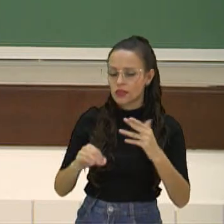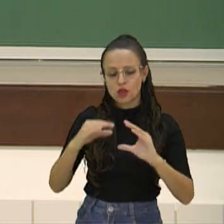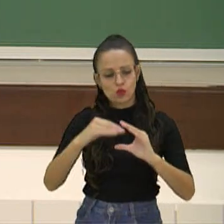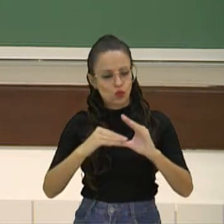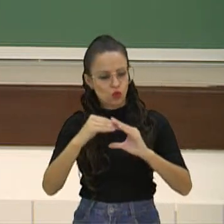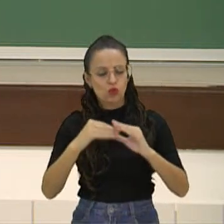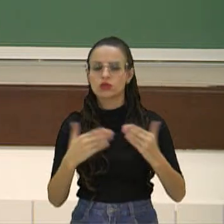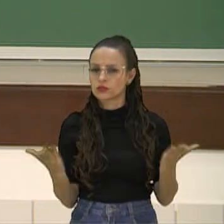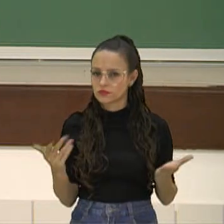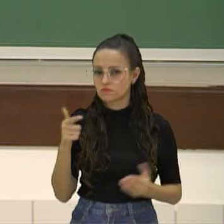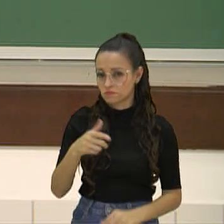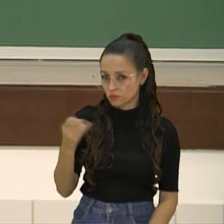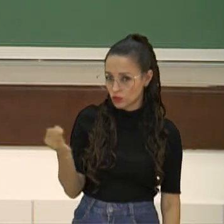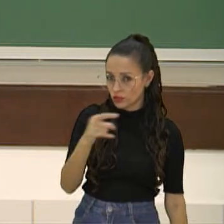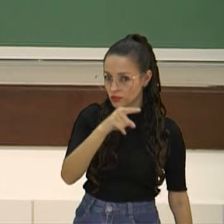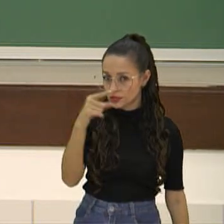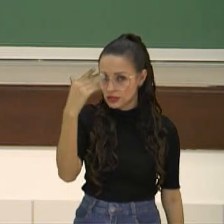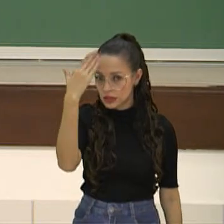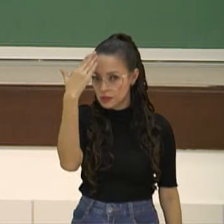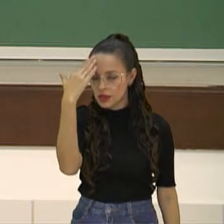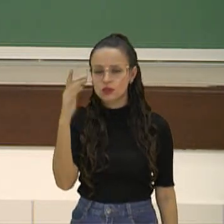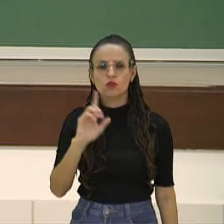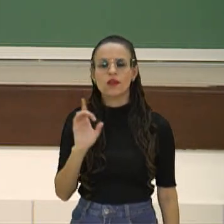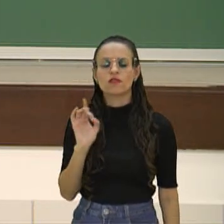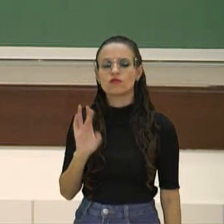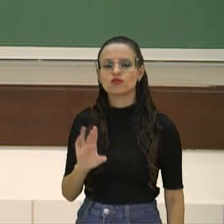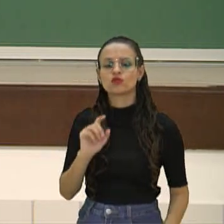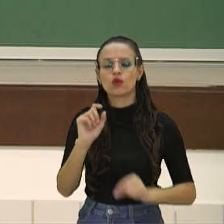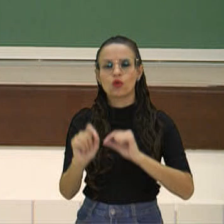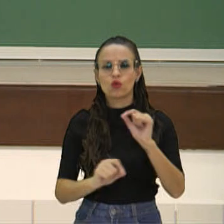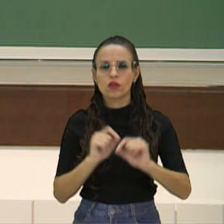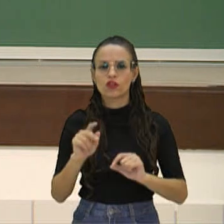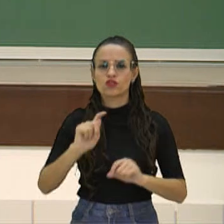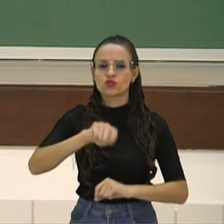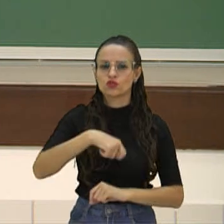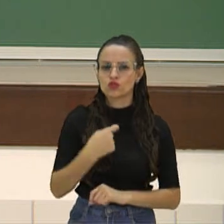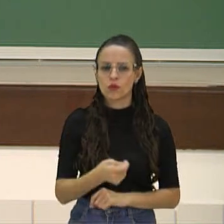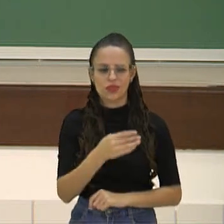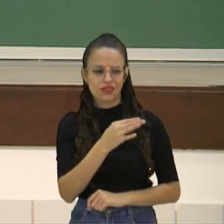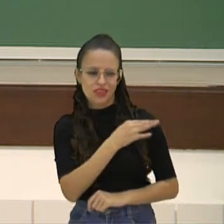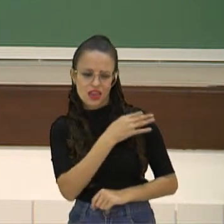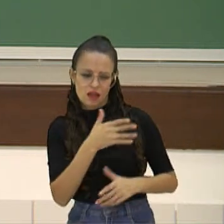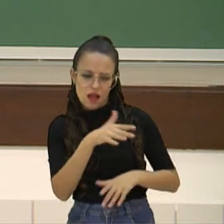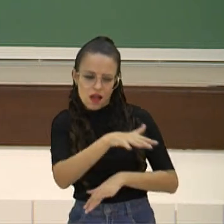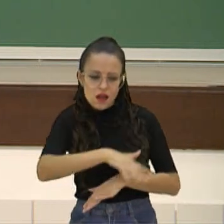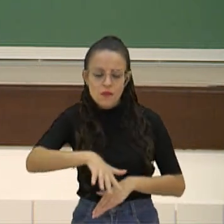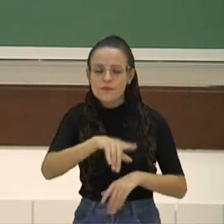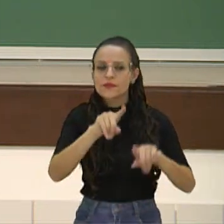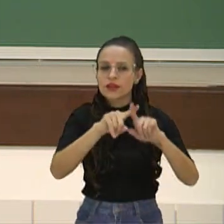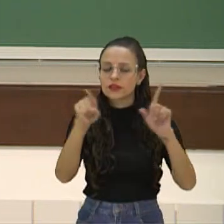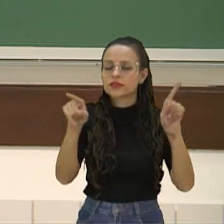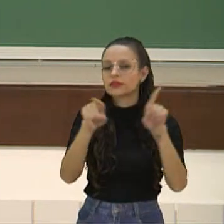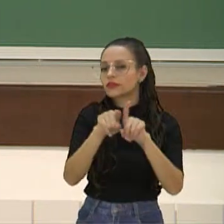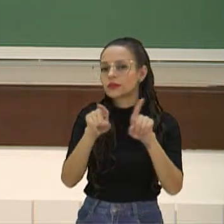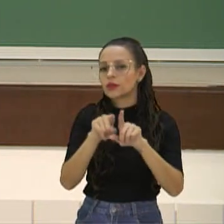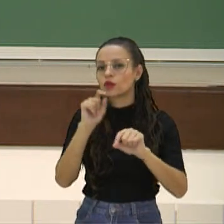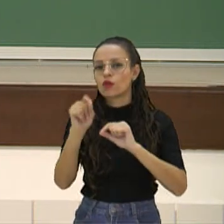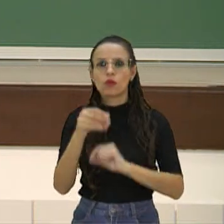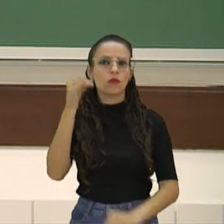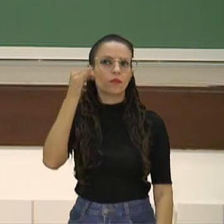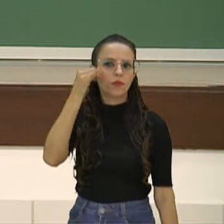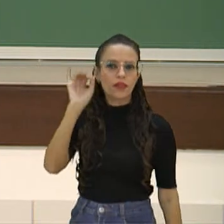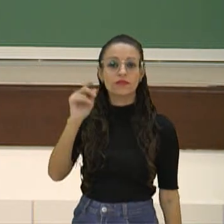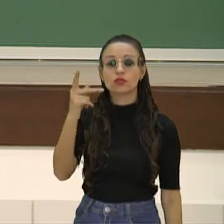situação. E é importante saber, não só apenas as questões técnicas disso tudo, mas também a questão de prevenção para a